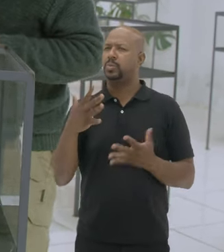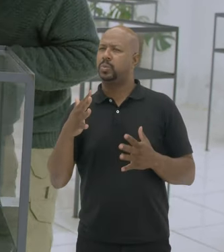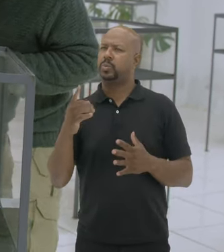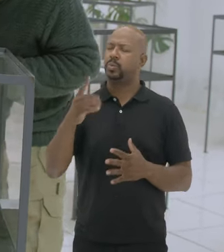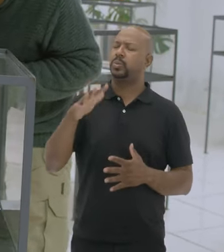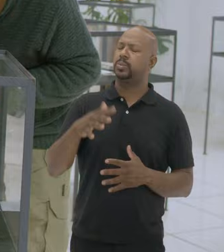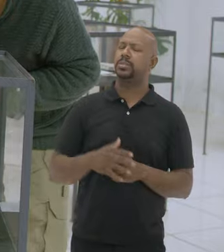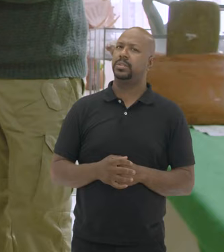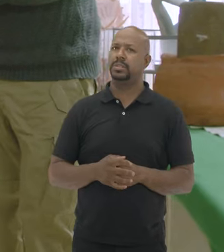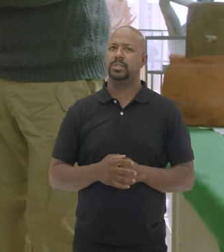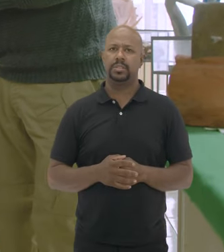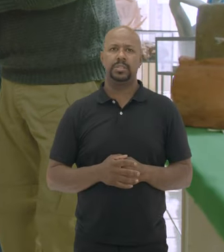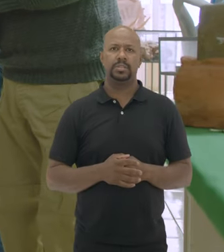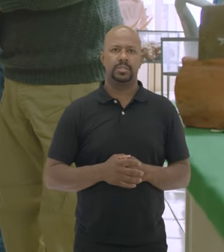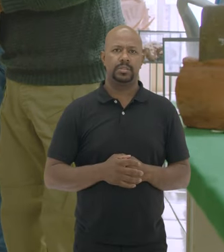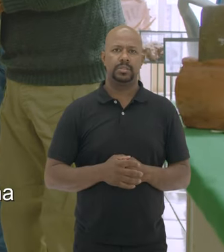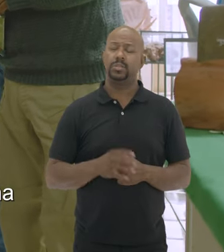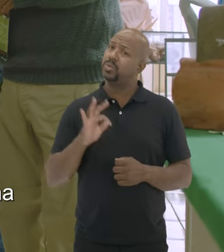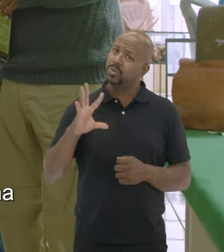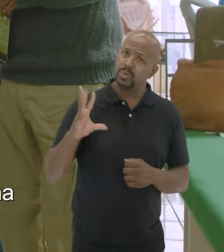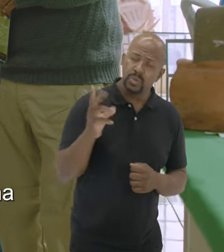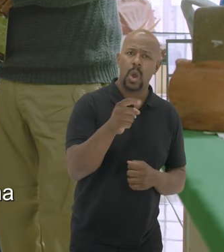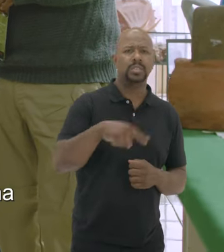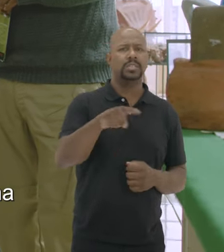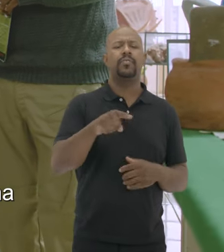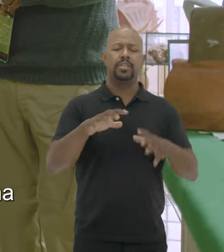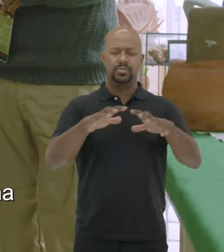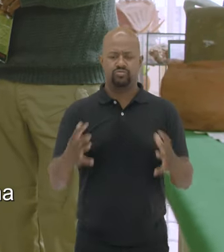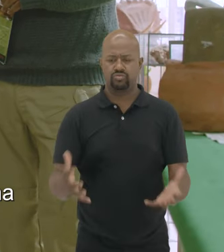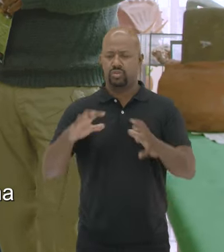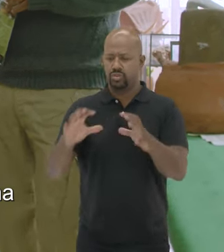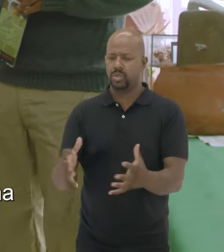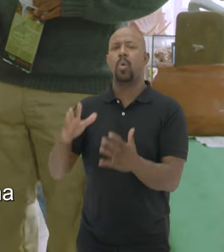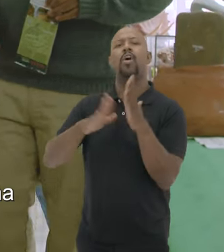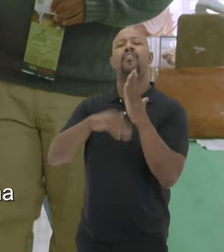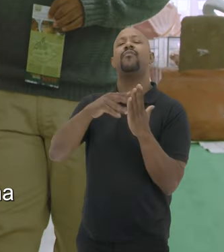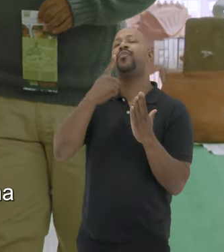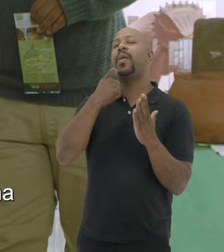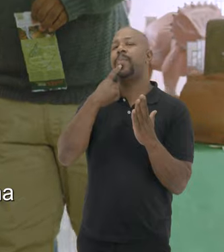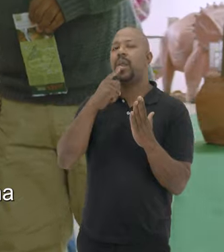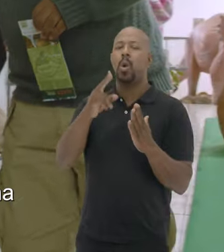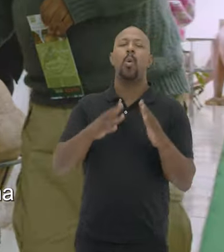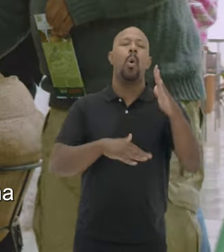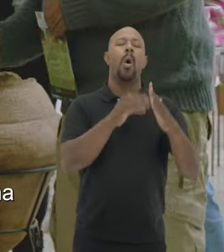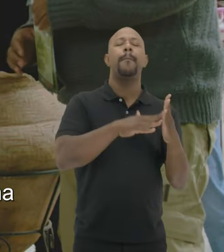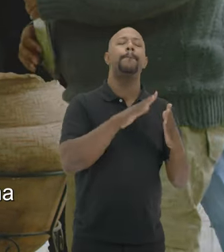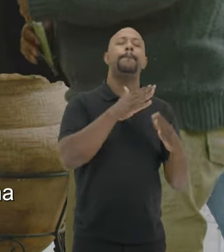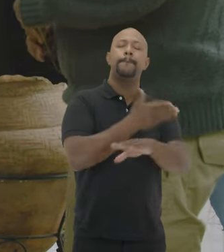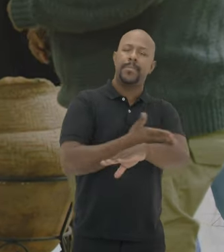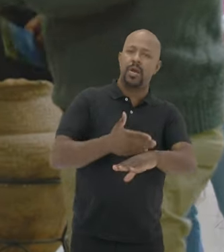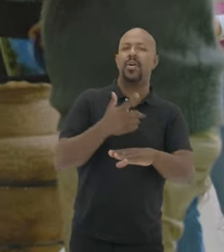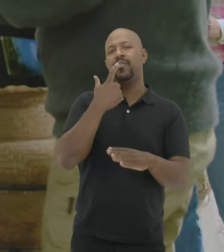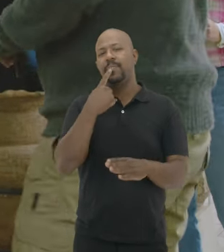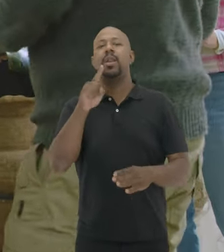mais ou menos eles observam grandes peças de cerâmica todas as urnas Que Vocês encontraram com tinta vermelha ou com esse branco com